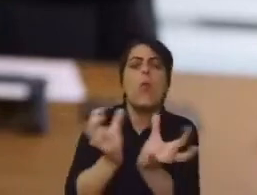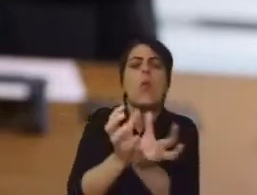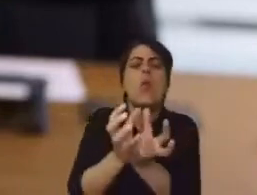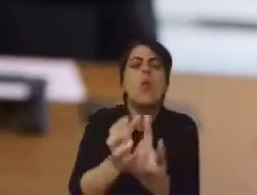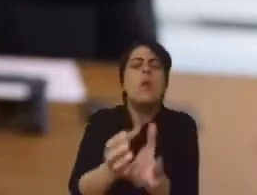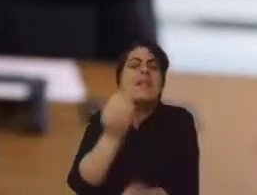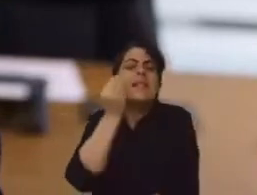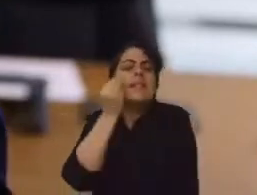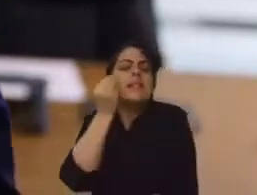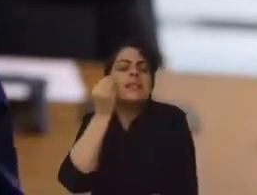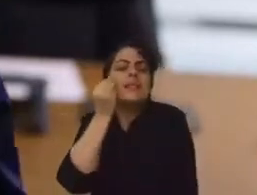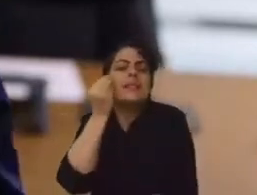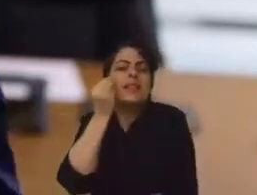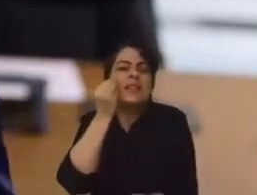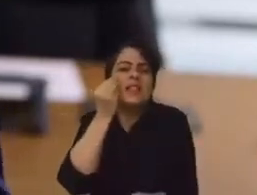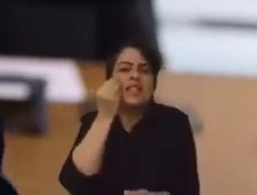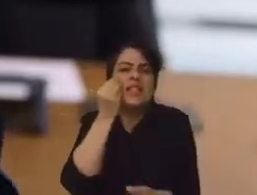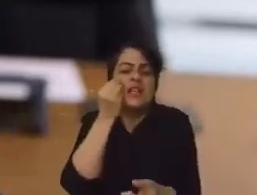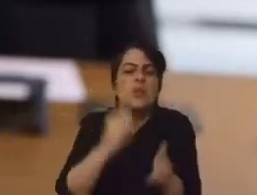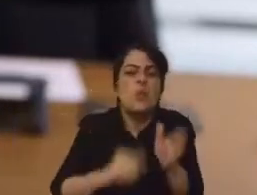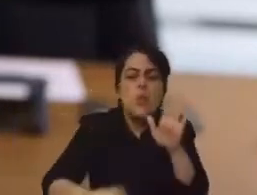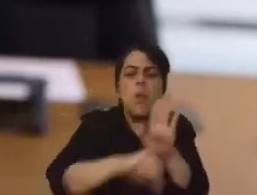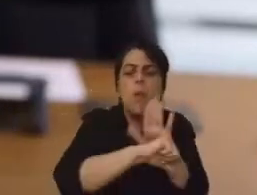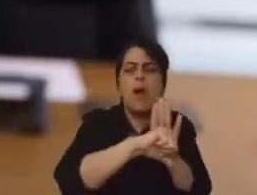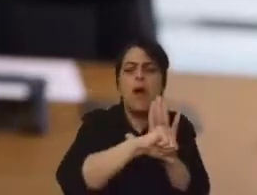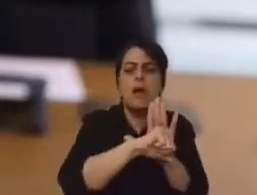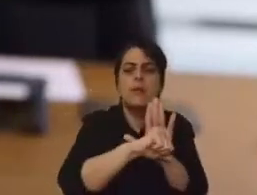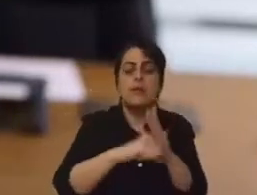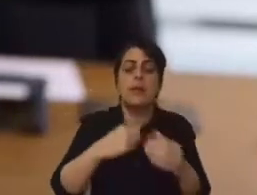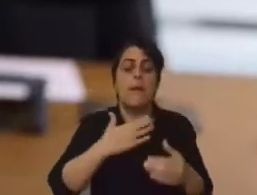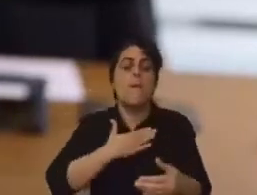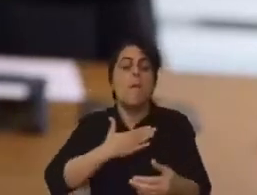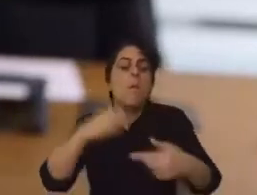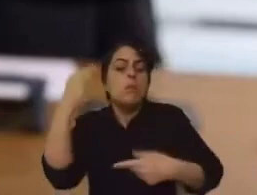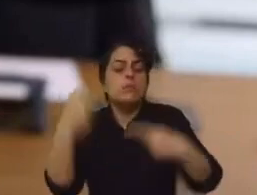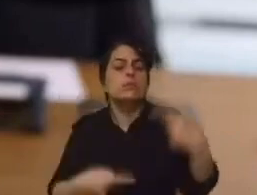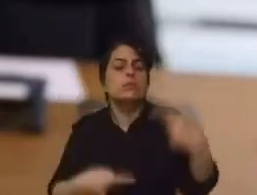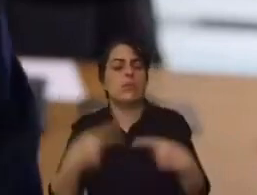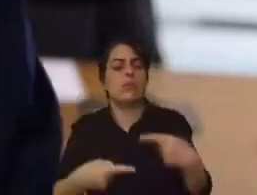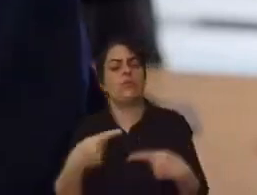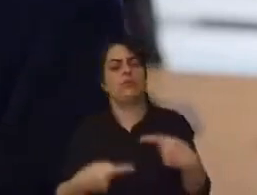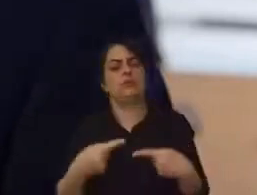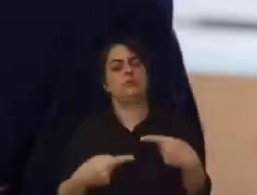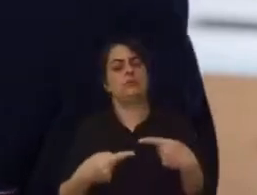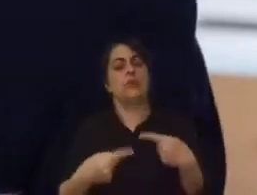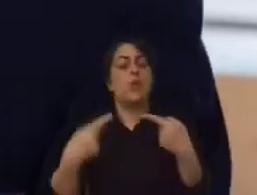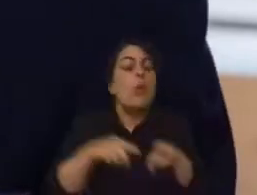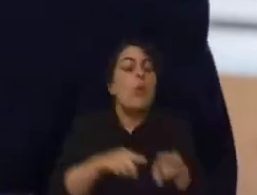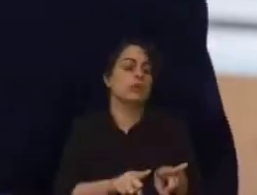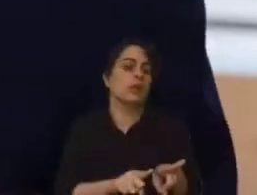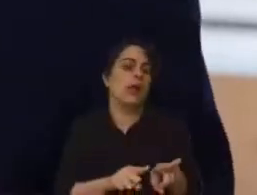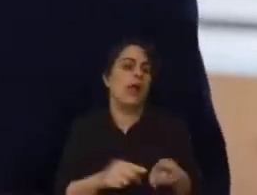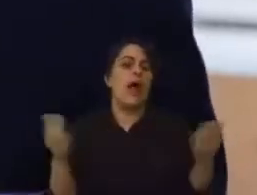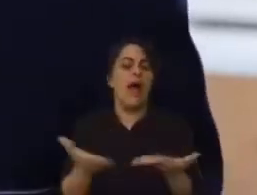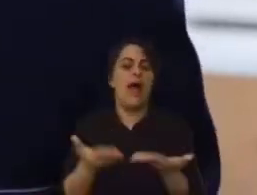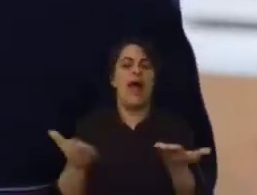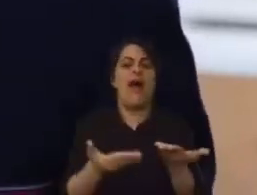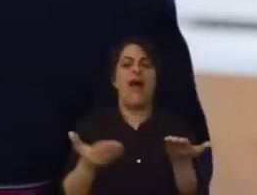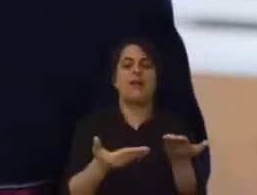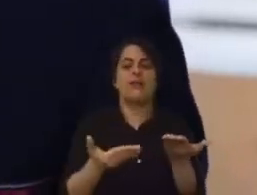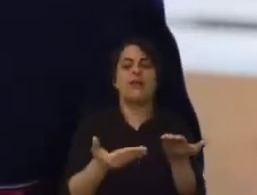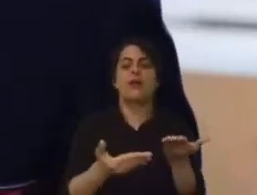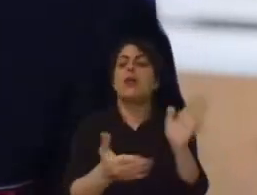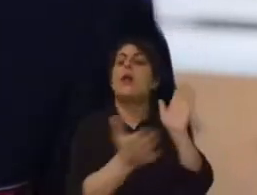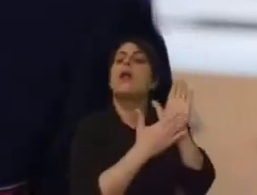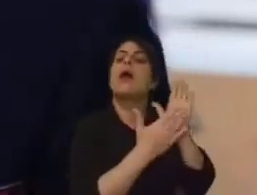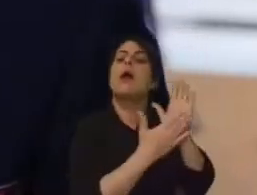numa quadrilha, o PT numa quadrilha, e nós, graças a vocês, conseguimos provar que a quadrilha era quem estava